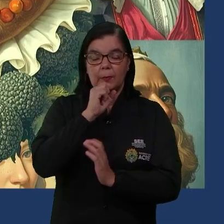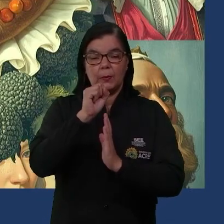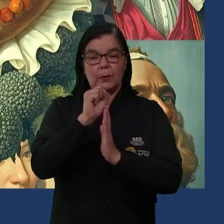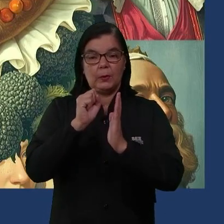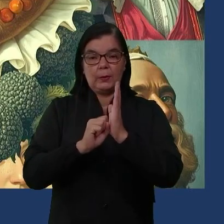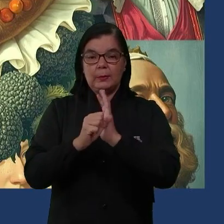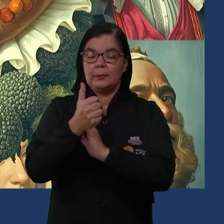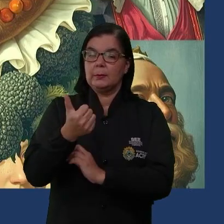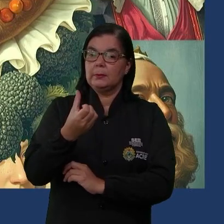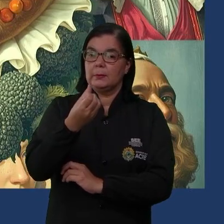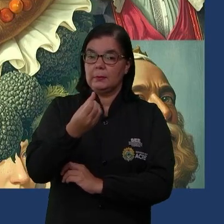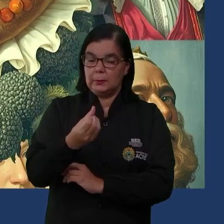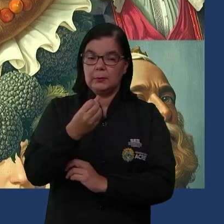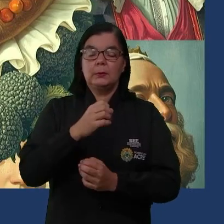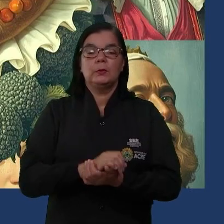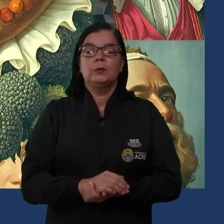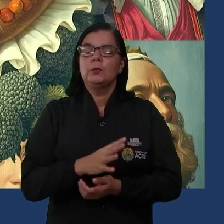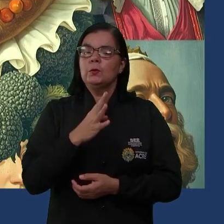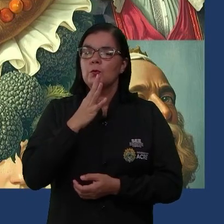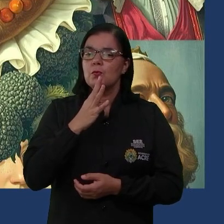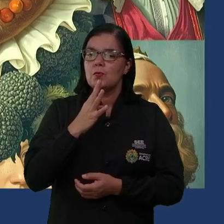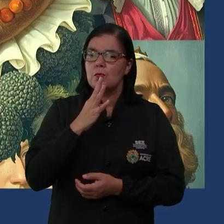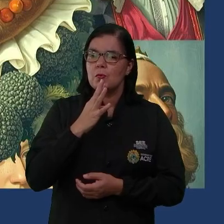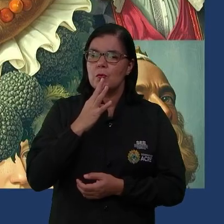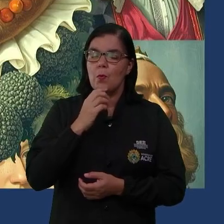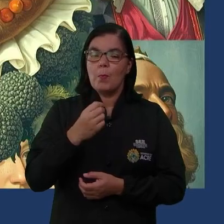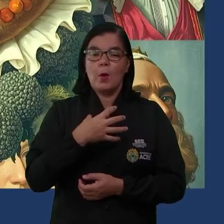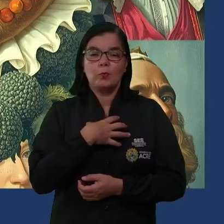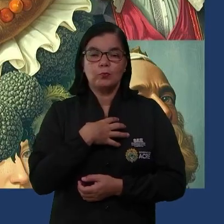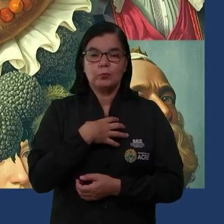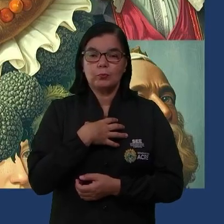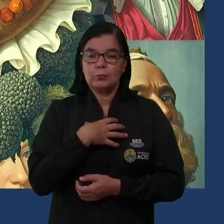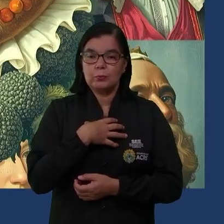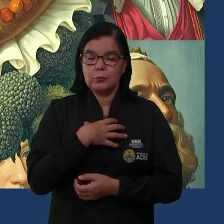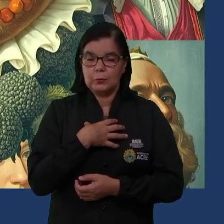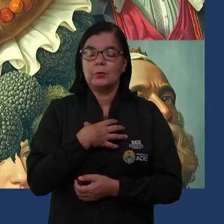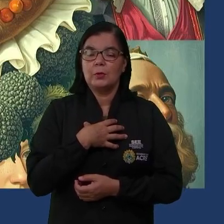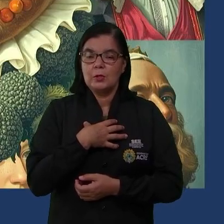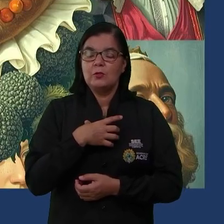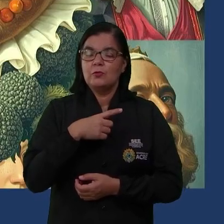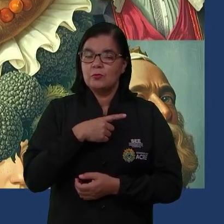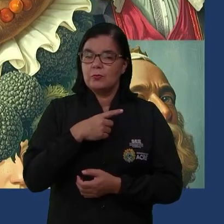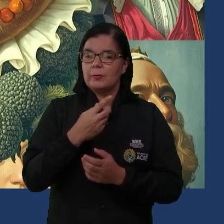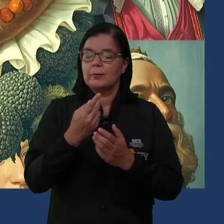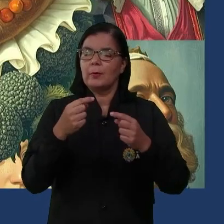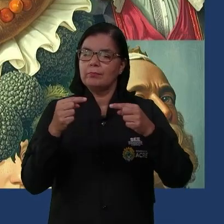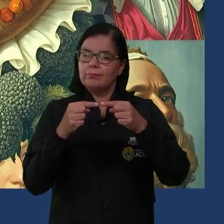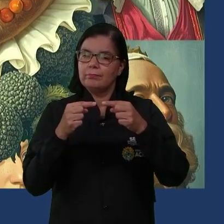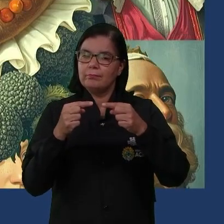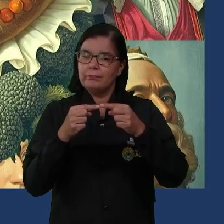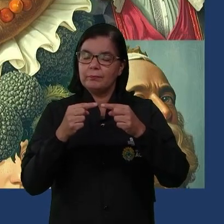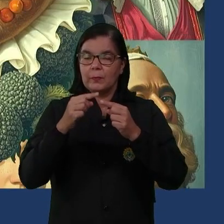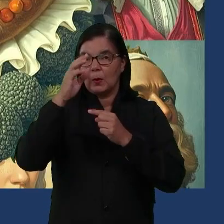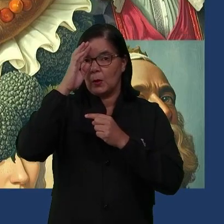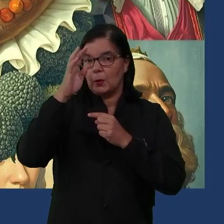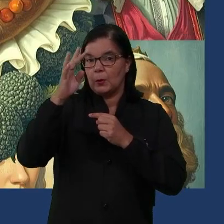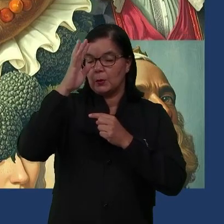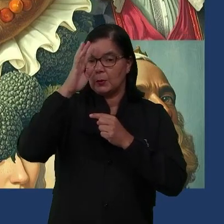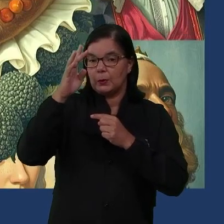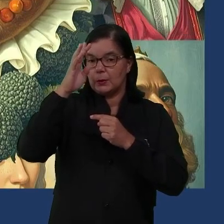século XVI e ele ficou conhecido pelo seu estilo maneirista, né, que combinava a fantasia